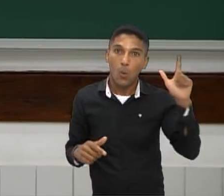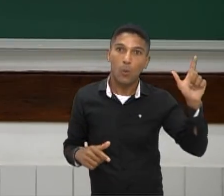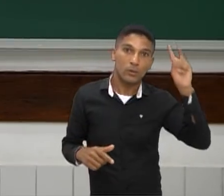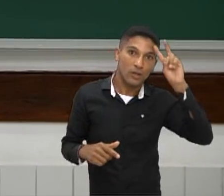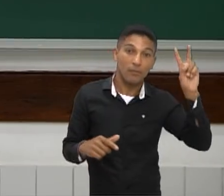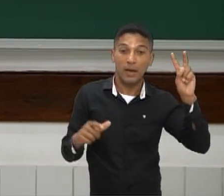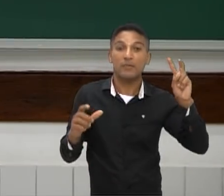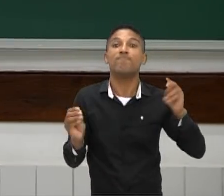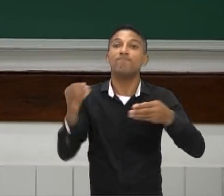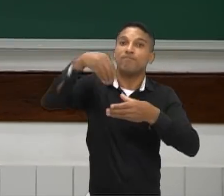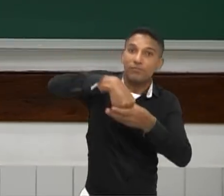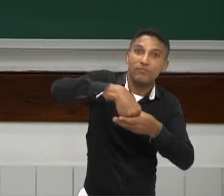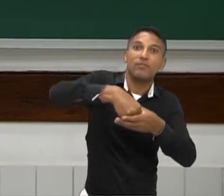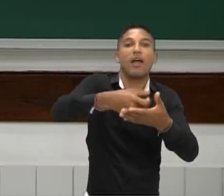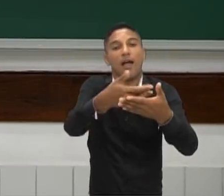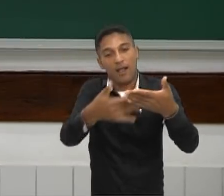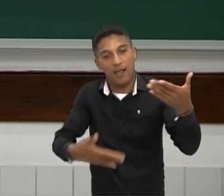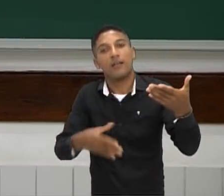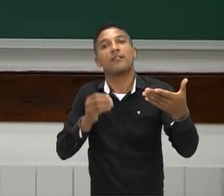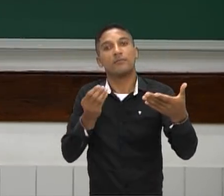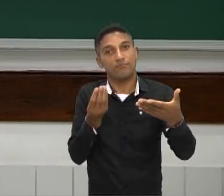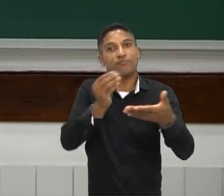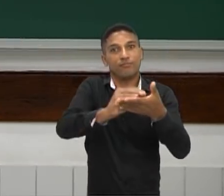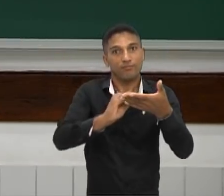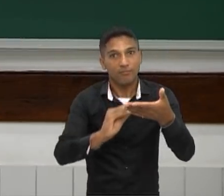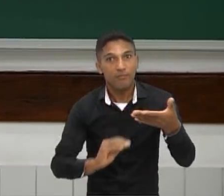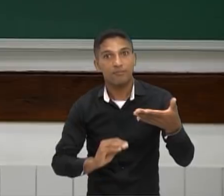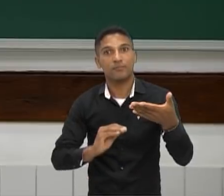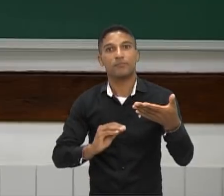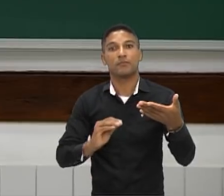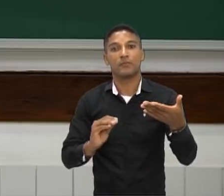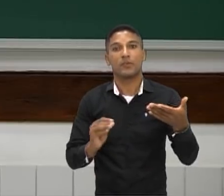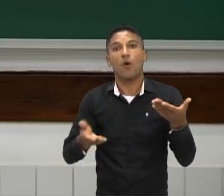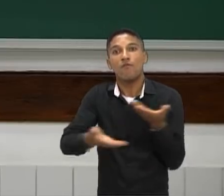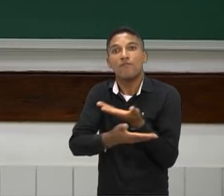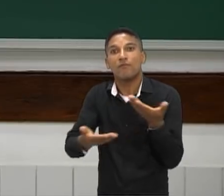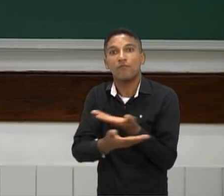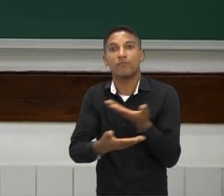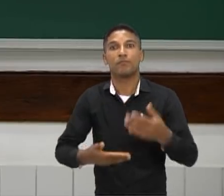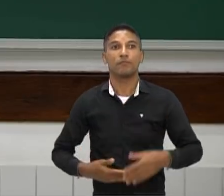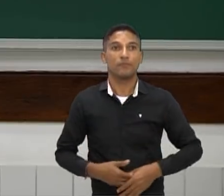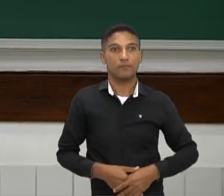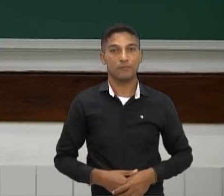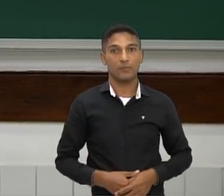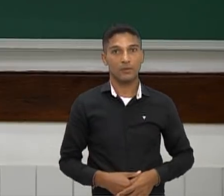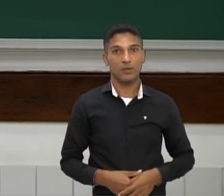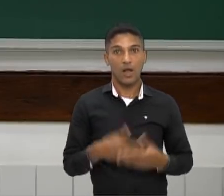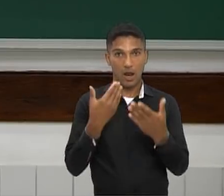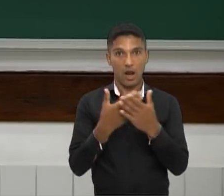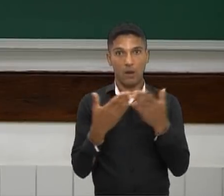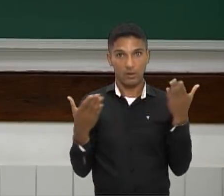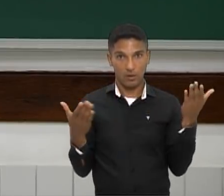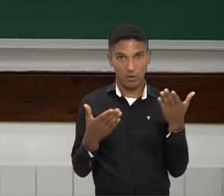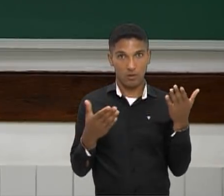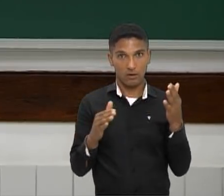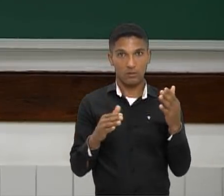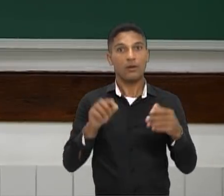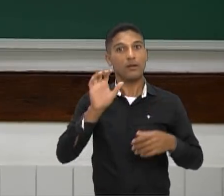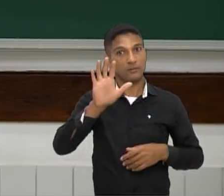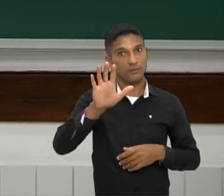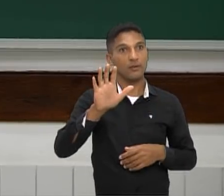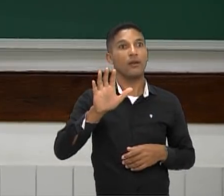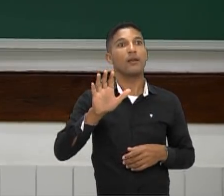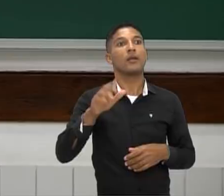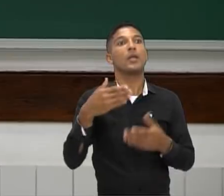foi isso, né? A gente aprofundou um pouco mais a questão ali referente aos elementos composicionais do gênero conto